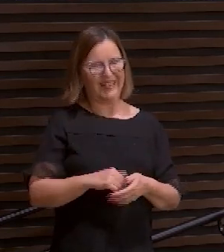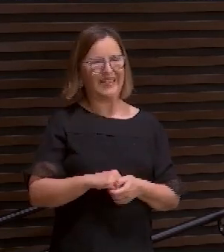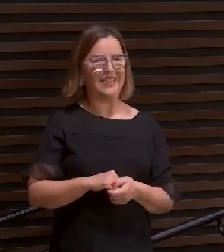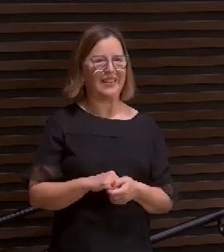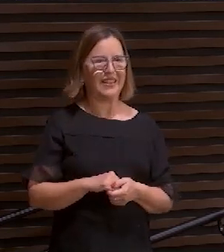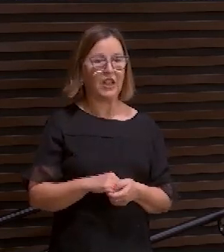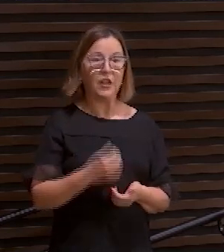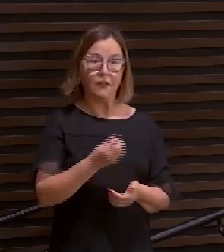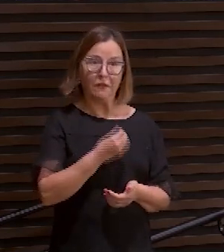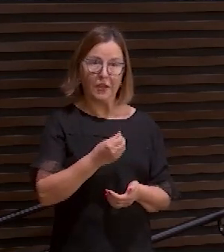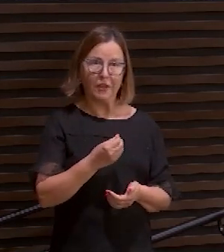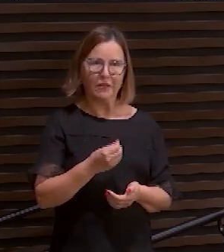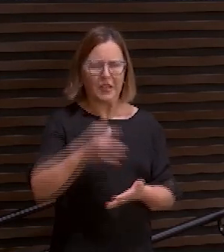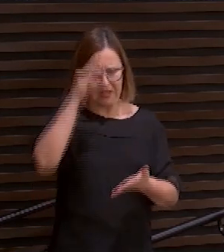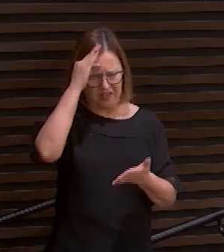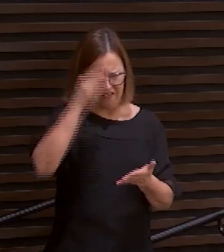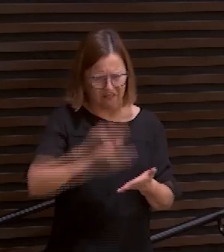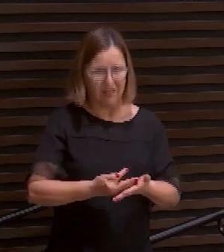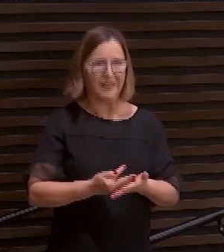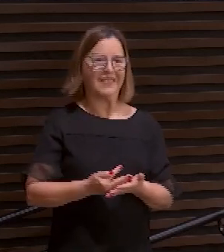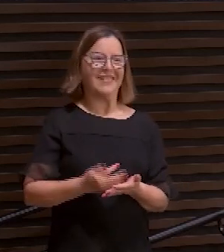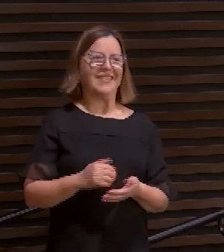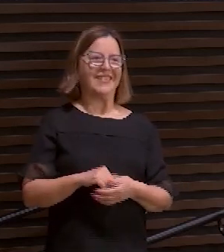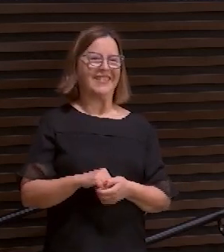Vai viver na fé.